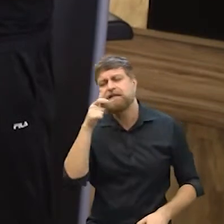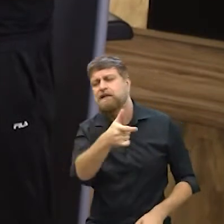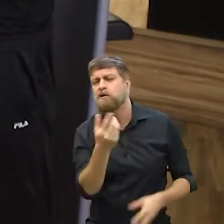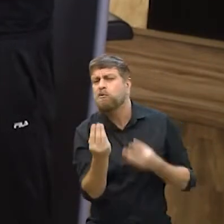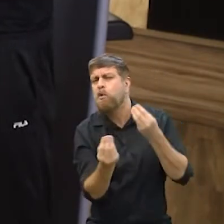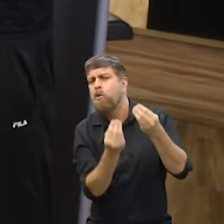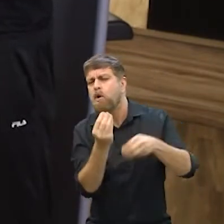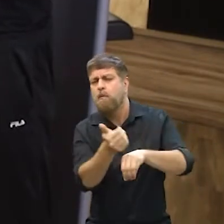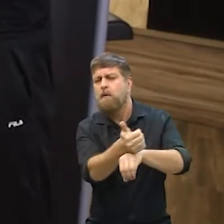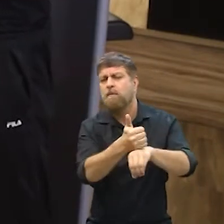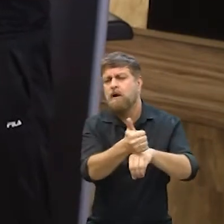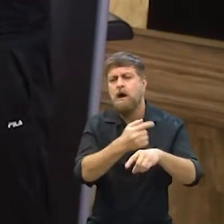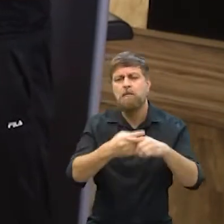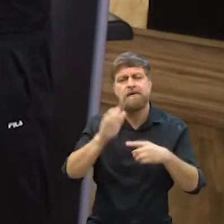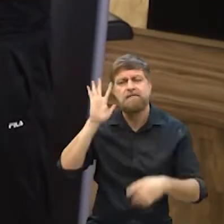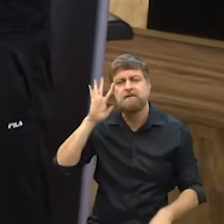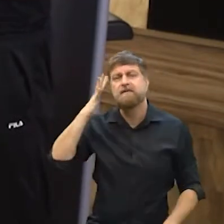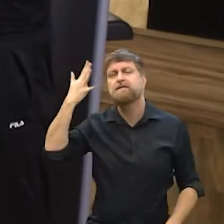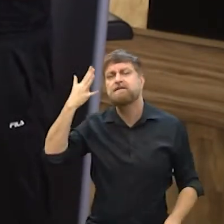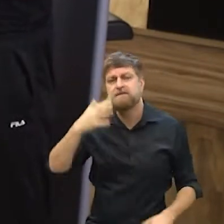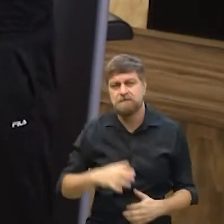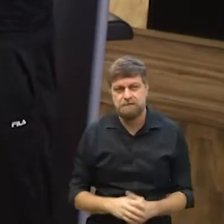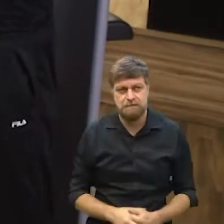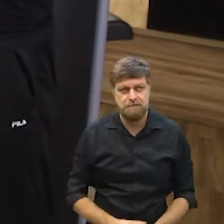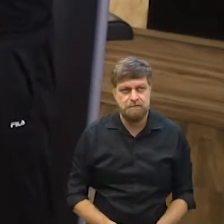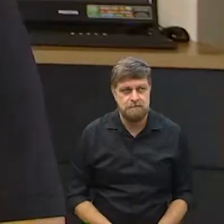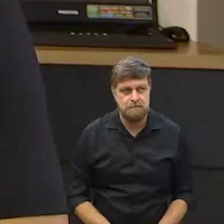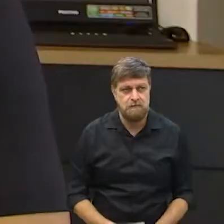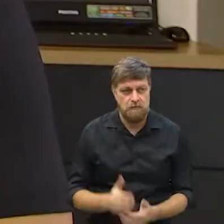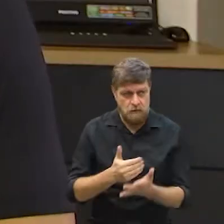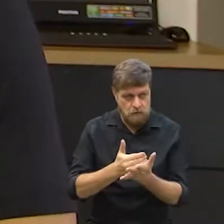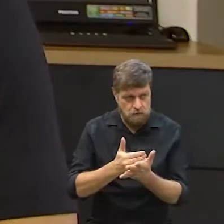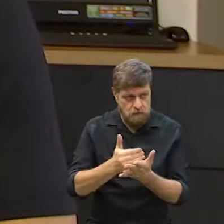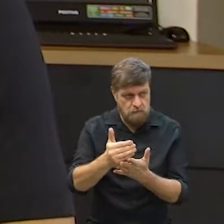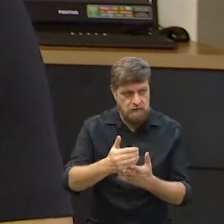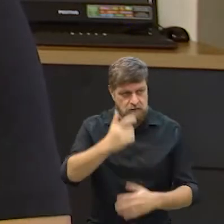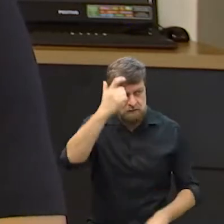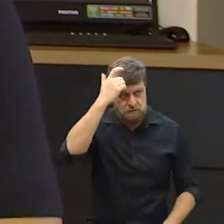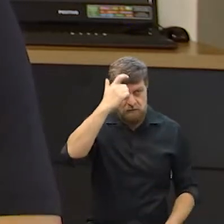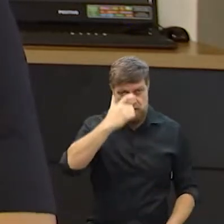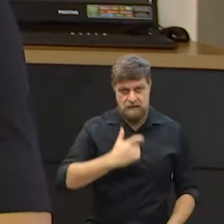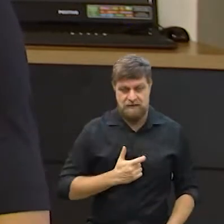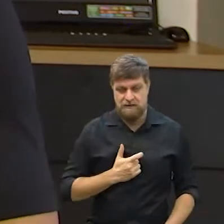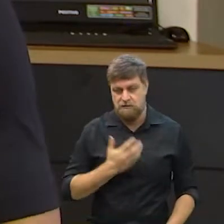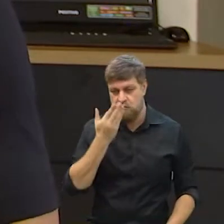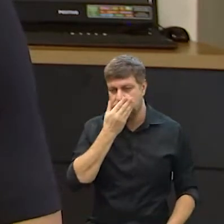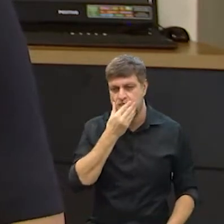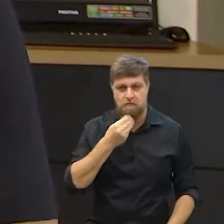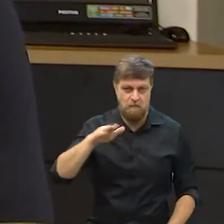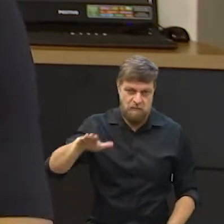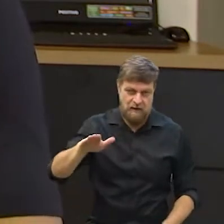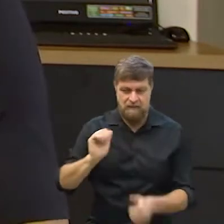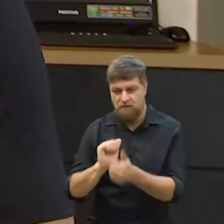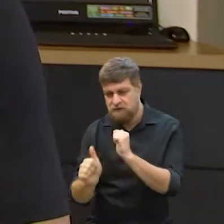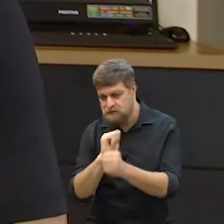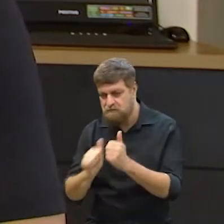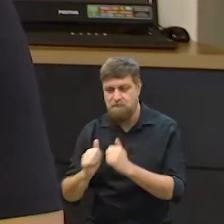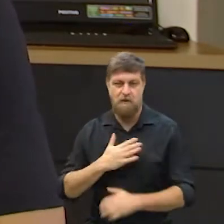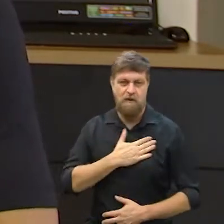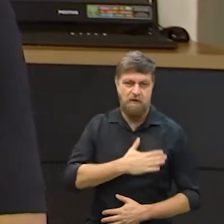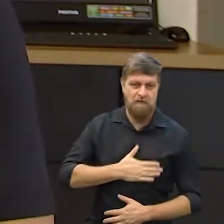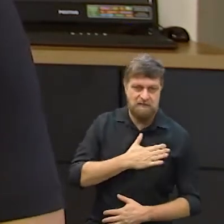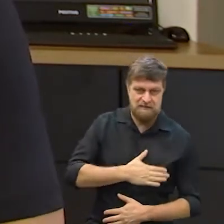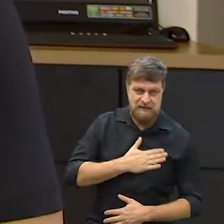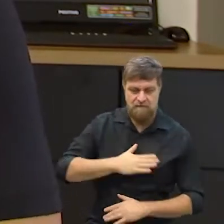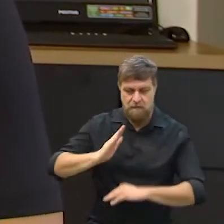se interessou por essa profissão? Por que decidiu seguir essa área? Inicialmente, eu, como todo moleque, sempre gostei de futebol,